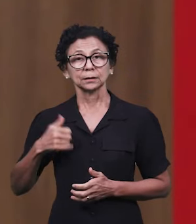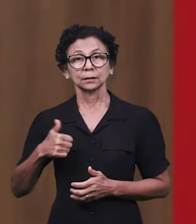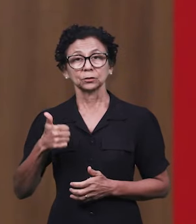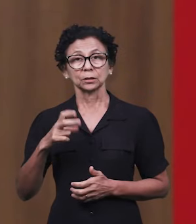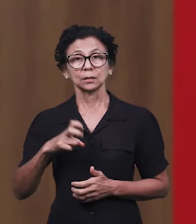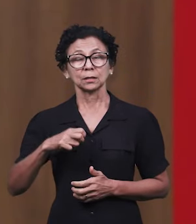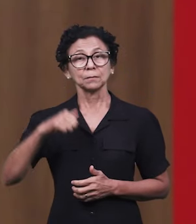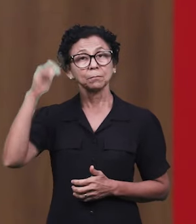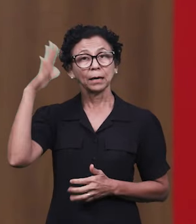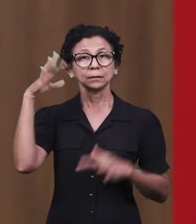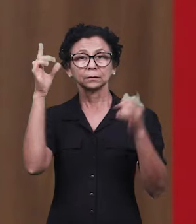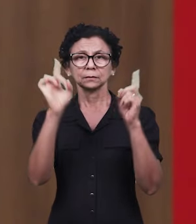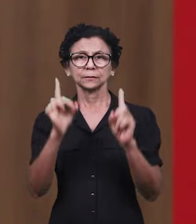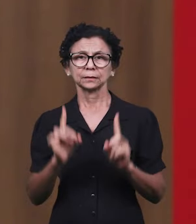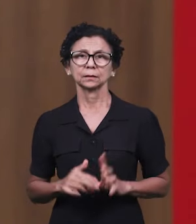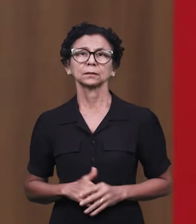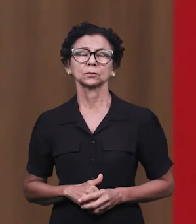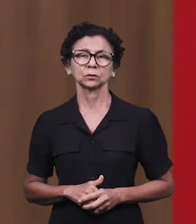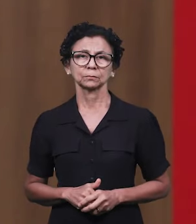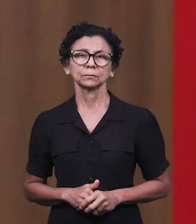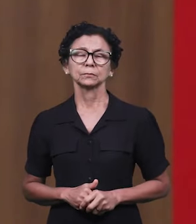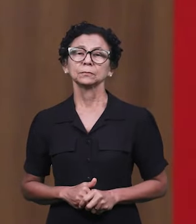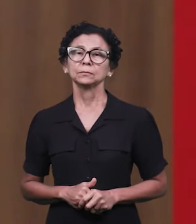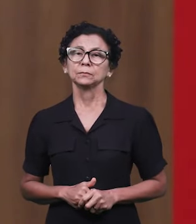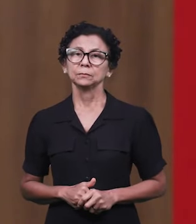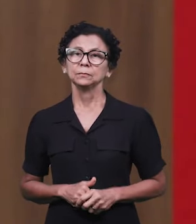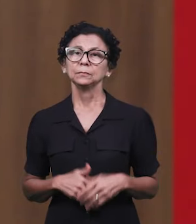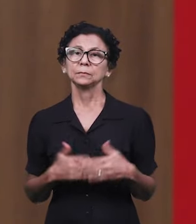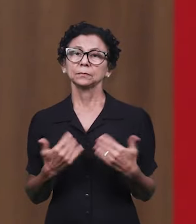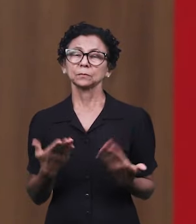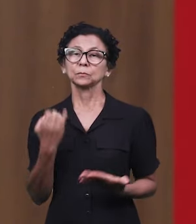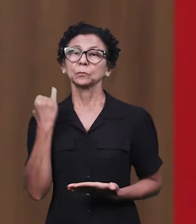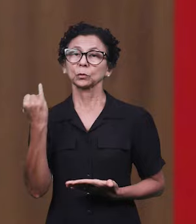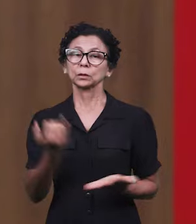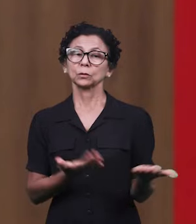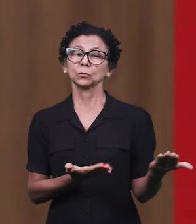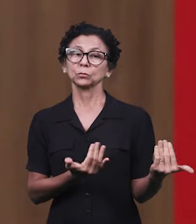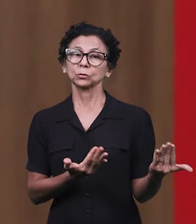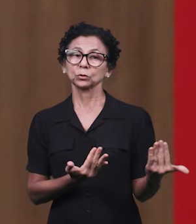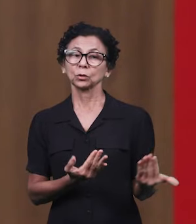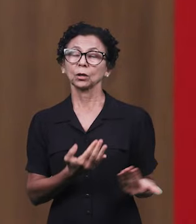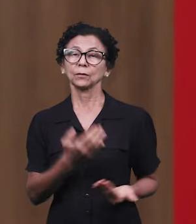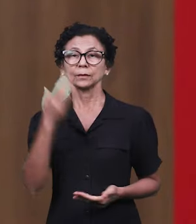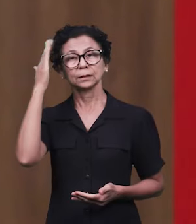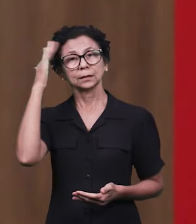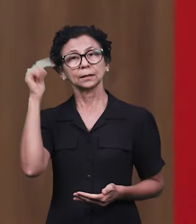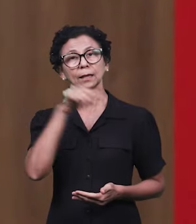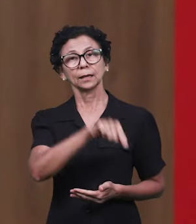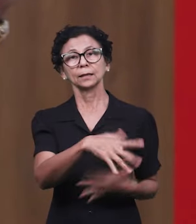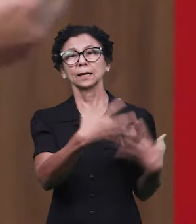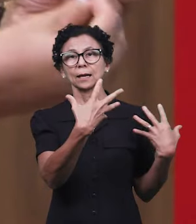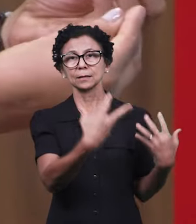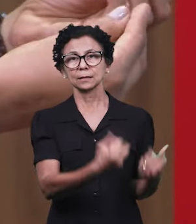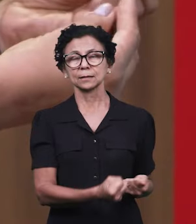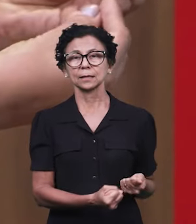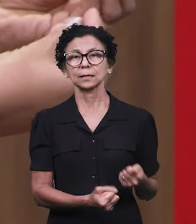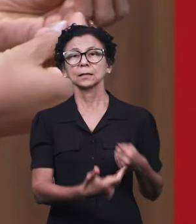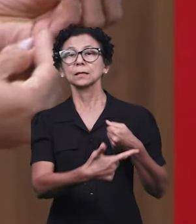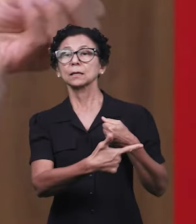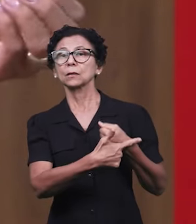nosso jovem entender, que ele é aceito, ele tem um papel na nossa igreja, ele tem a sua